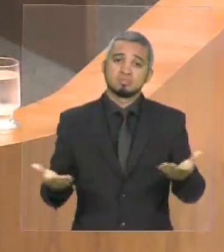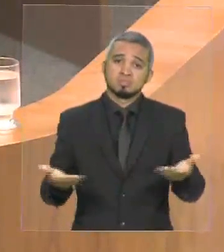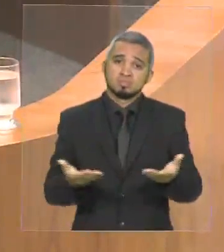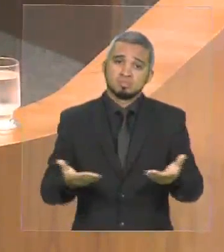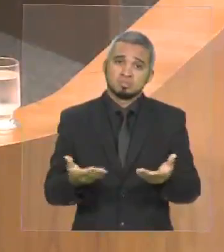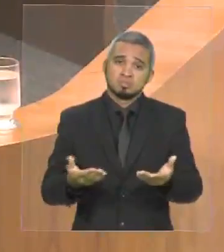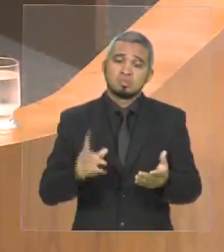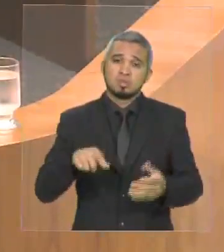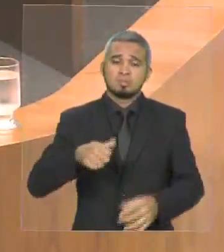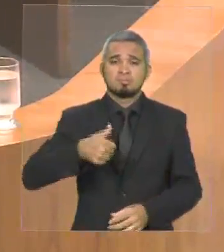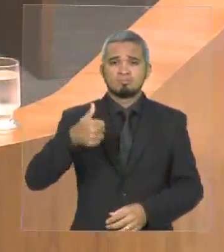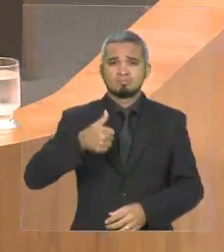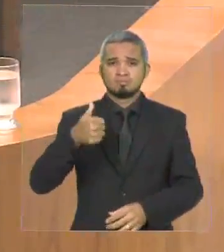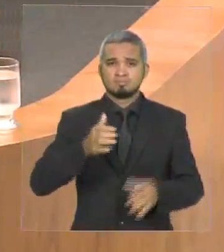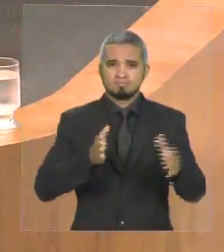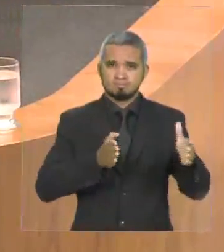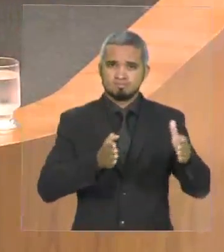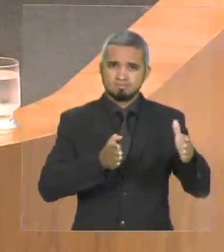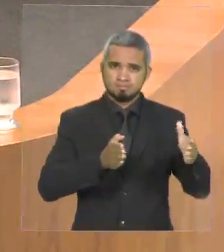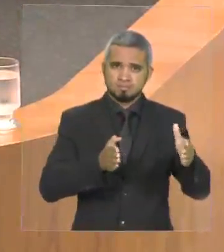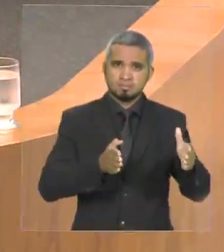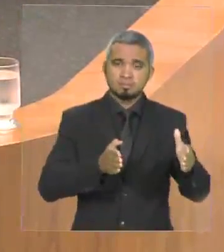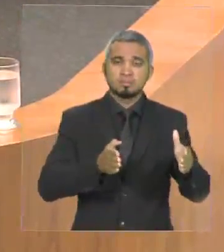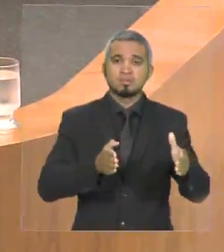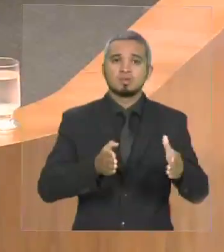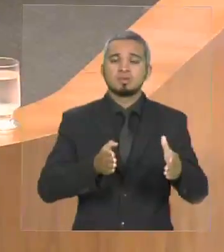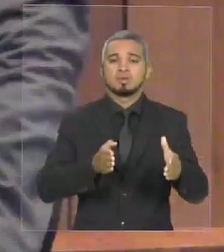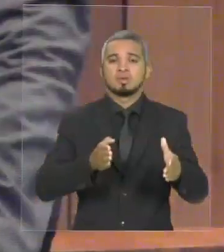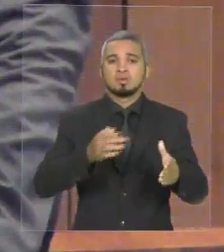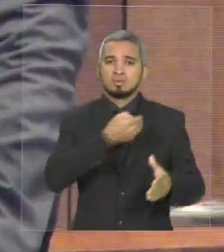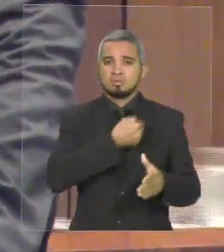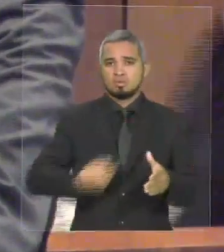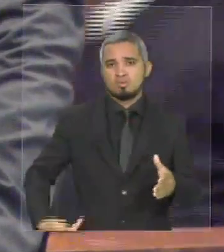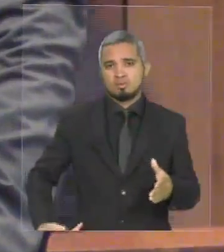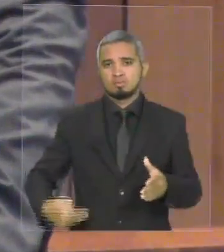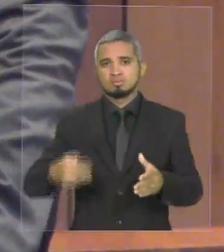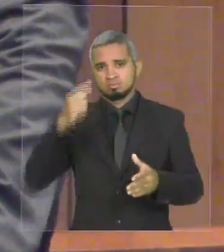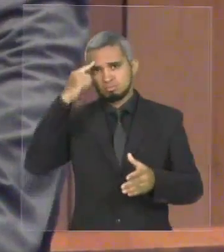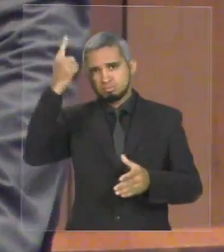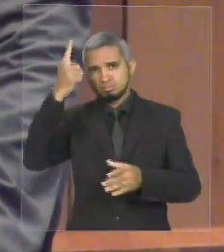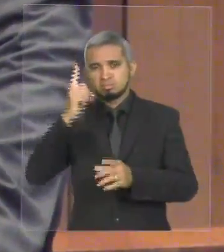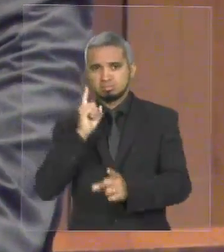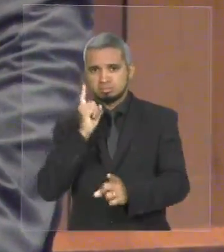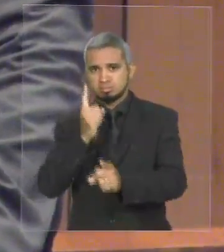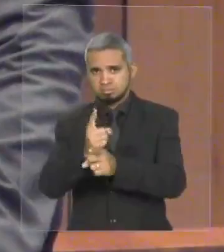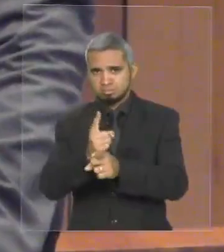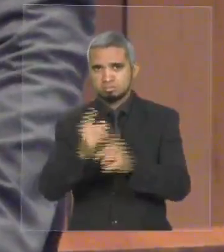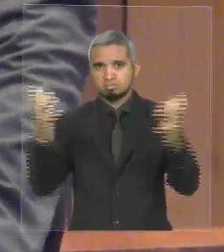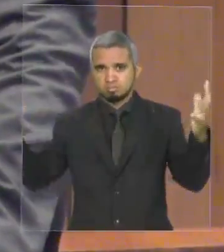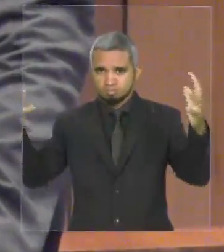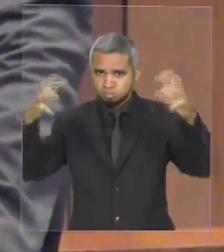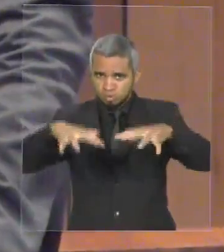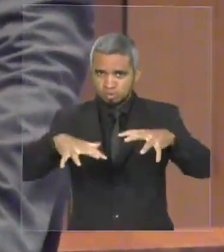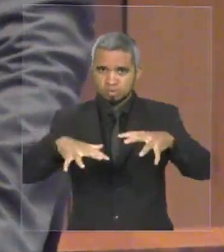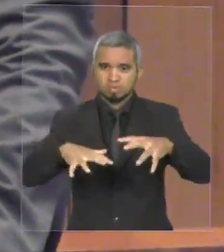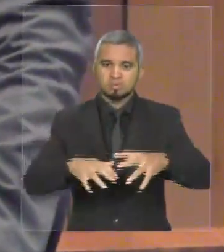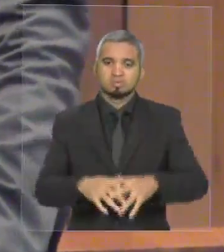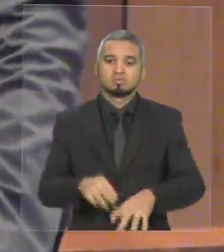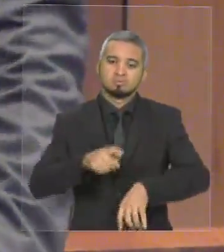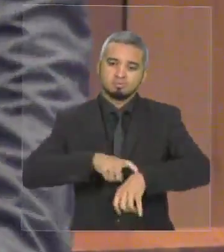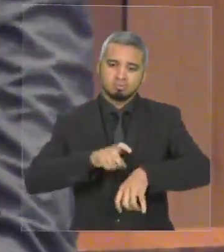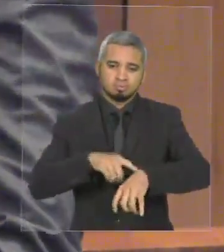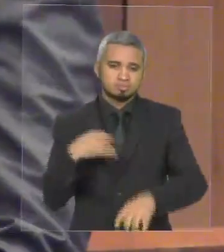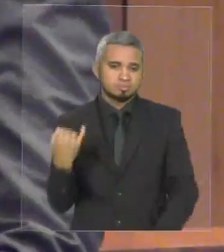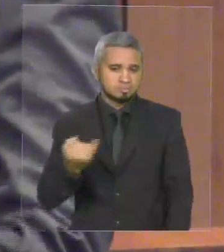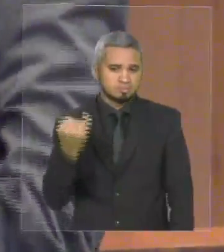primeiro passo, esse encontro promovido pelo governo do Estado, que é muito importante que já assim aconteça. O momento é